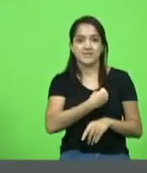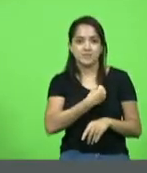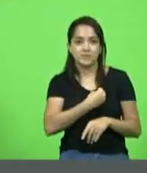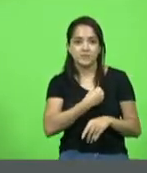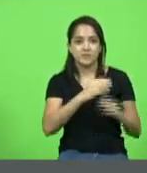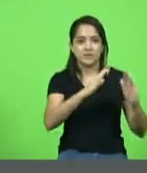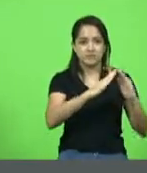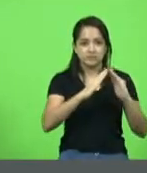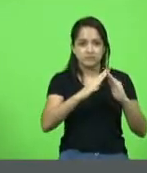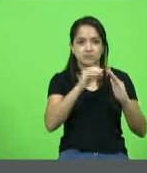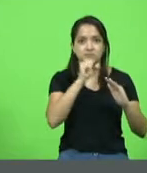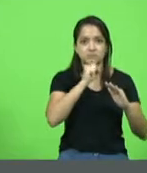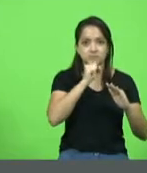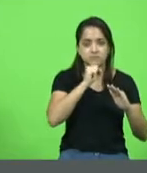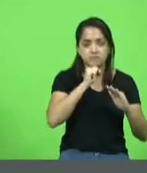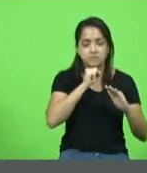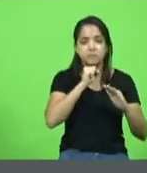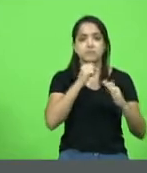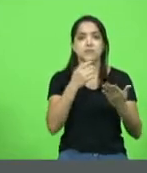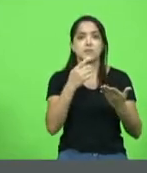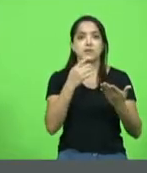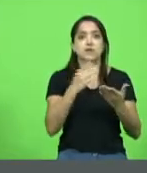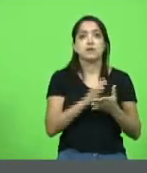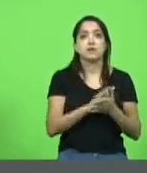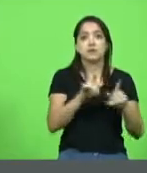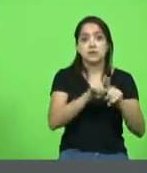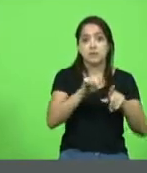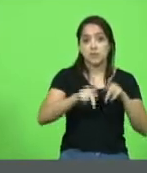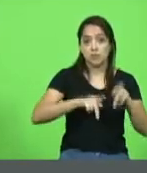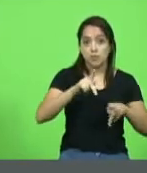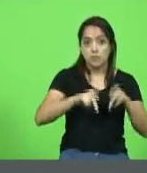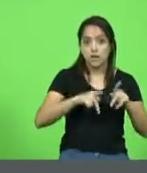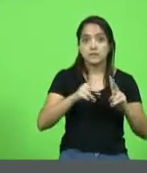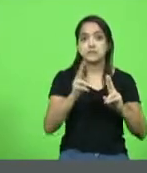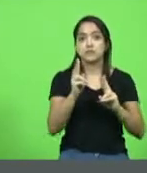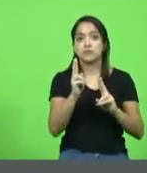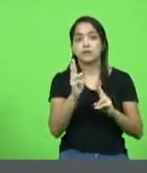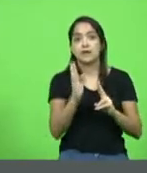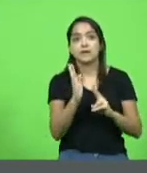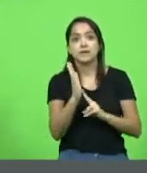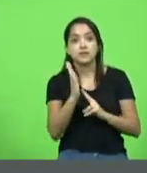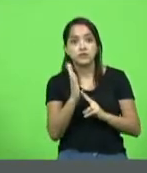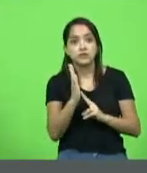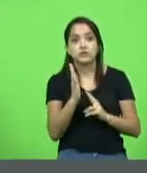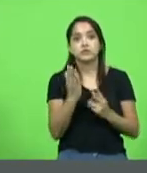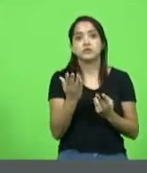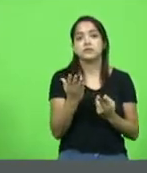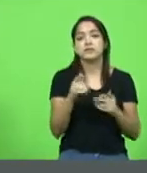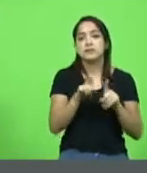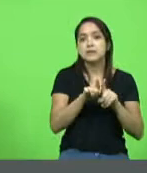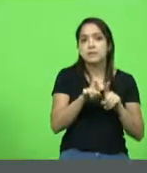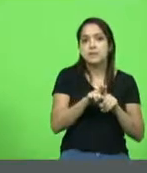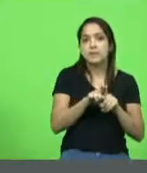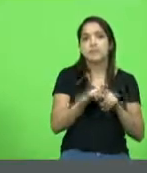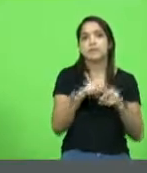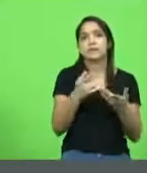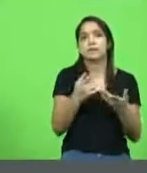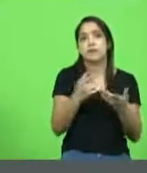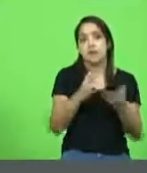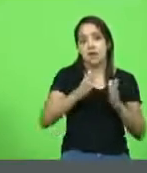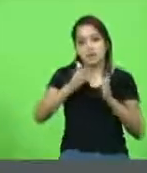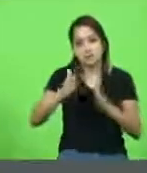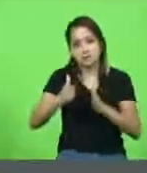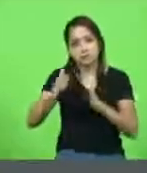nas instituições psiquiátricas a população indígena depois nós vamos ter a fase 2 a fase 3 a fase